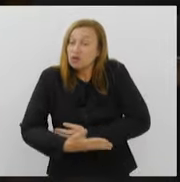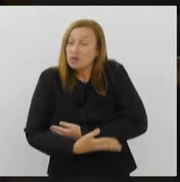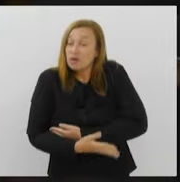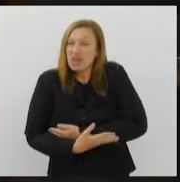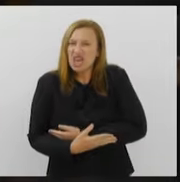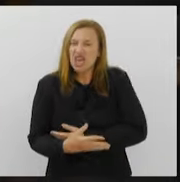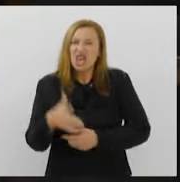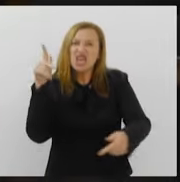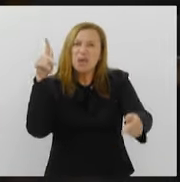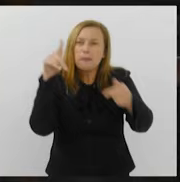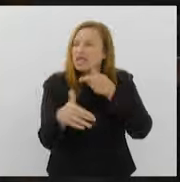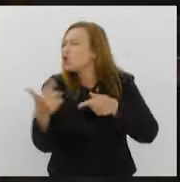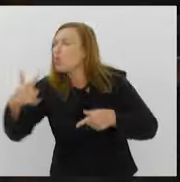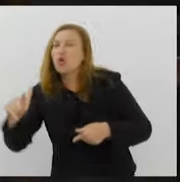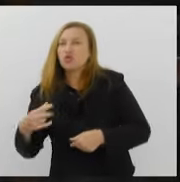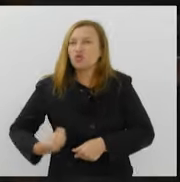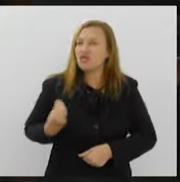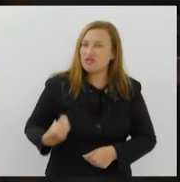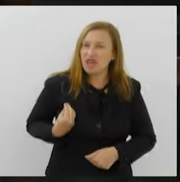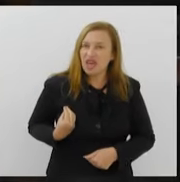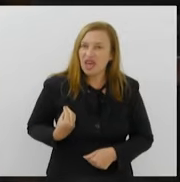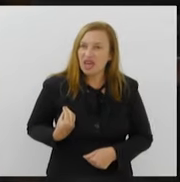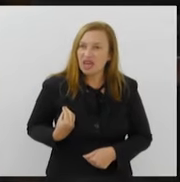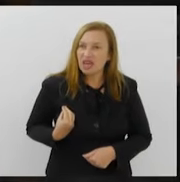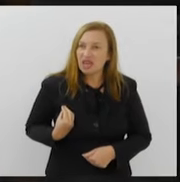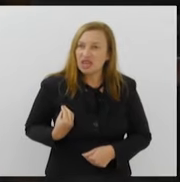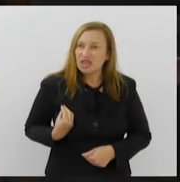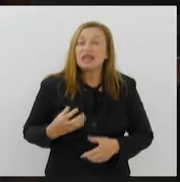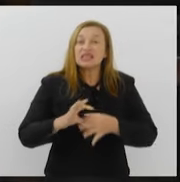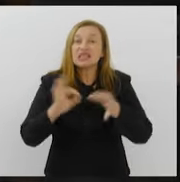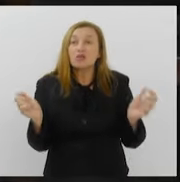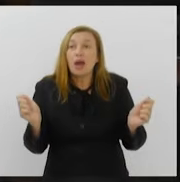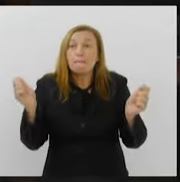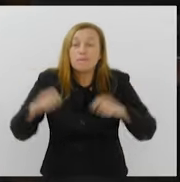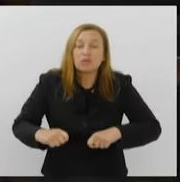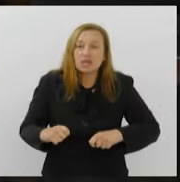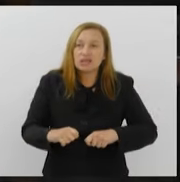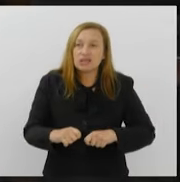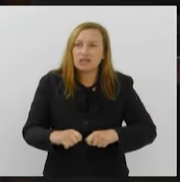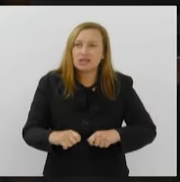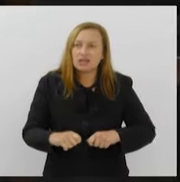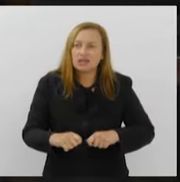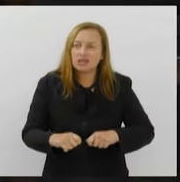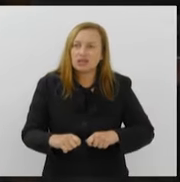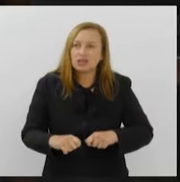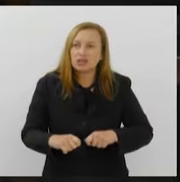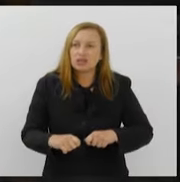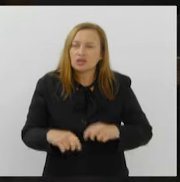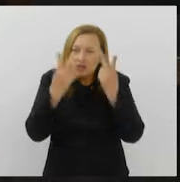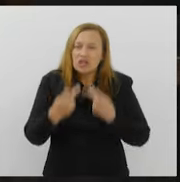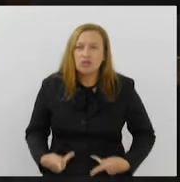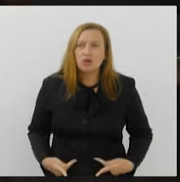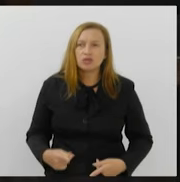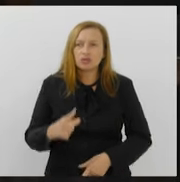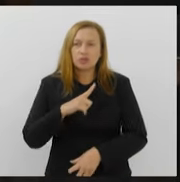viver, para o outro poder ser aquilo que a potencialidade do ser humano pode